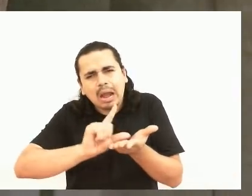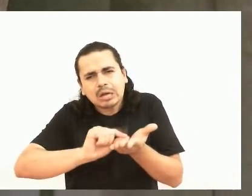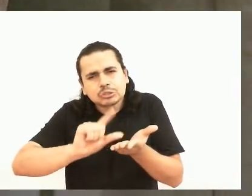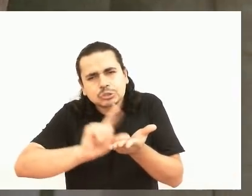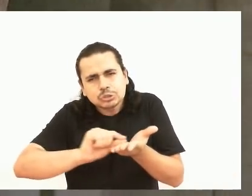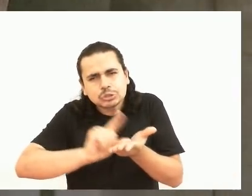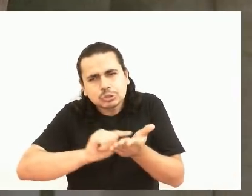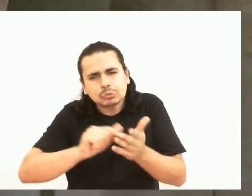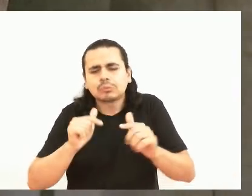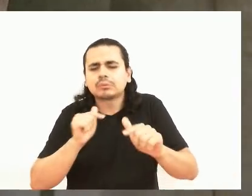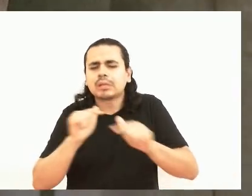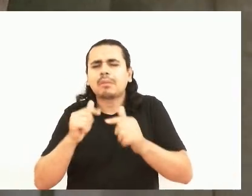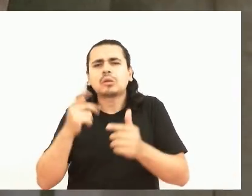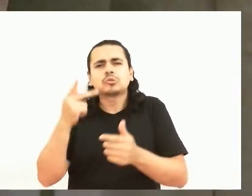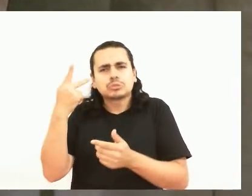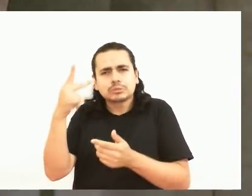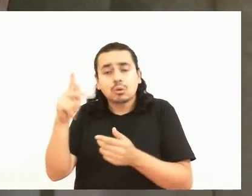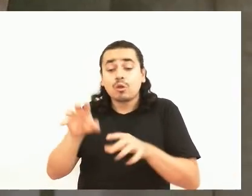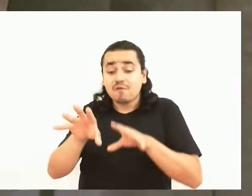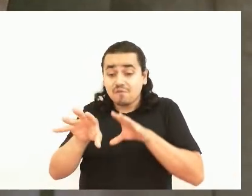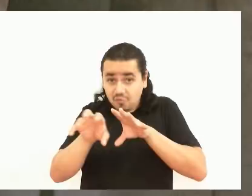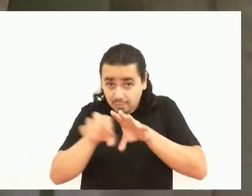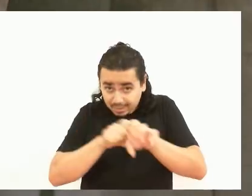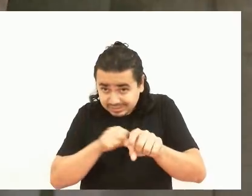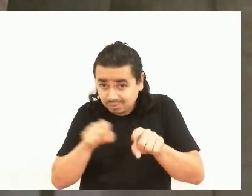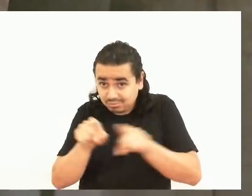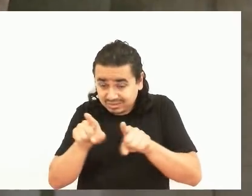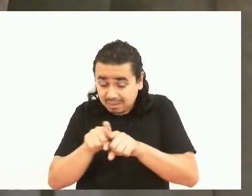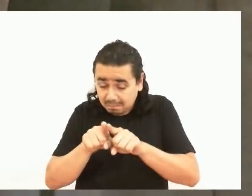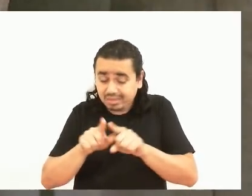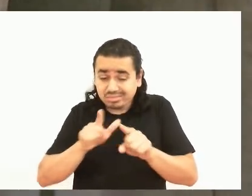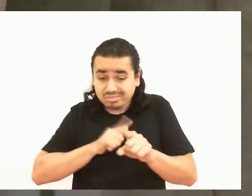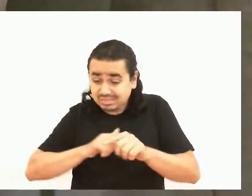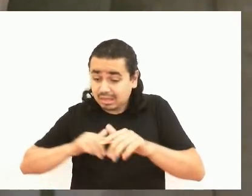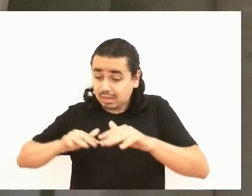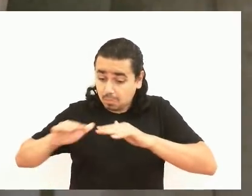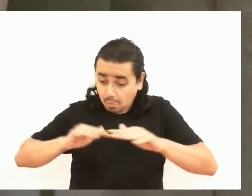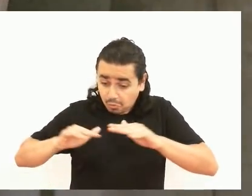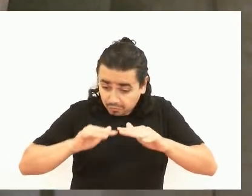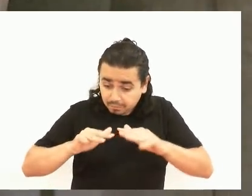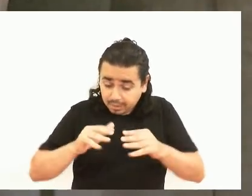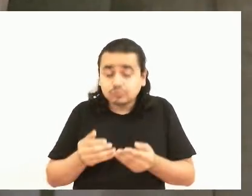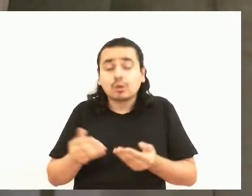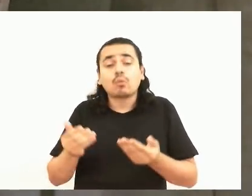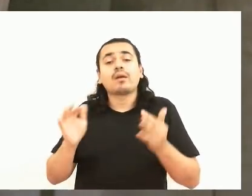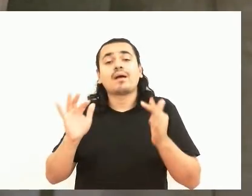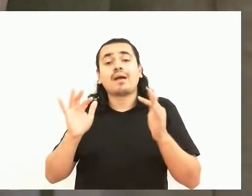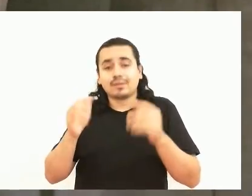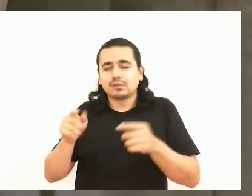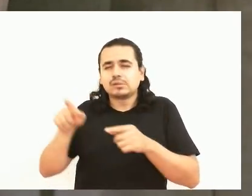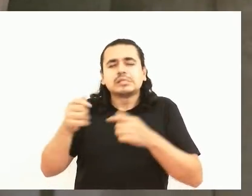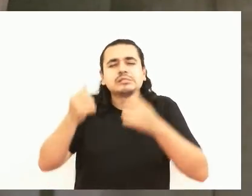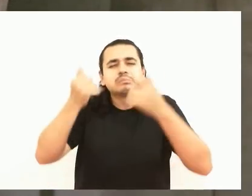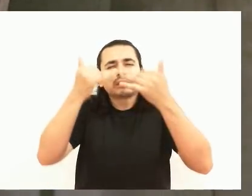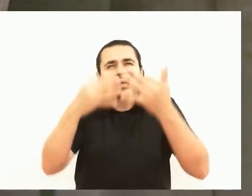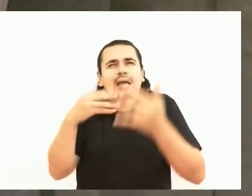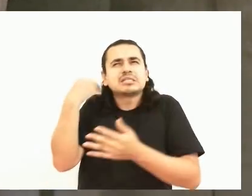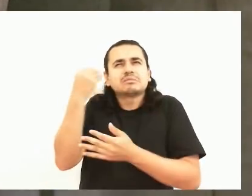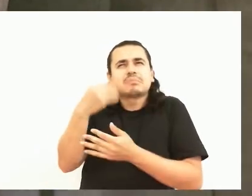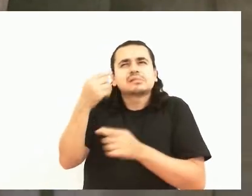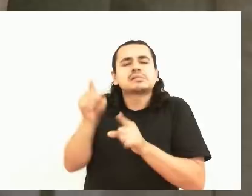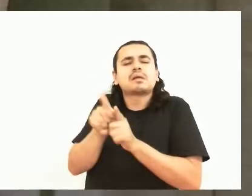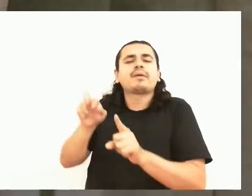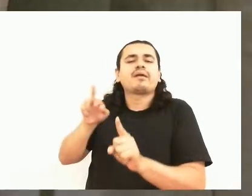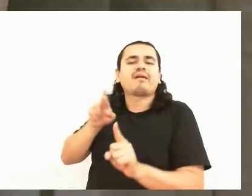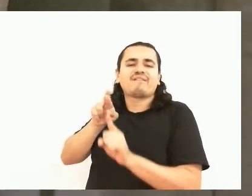particular e hoje eu sou formação ela passa pela motricidade então a gente encerra aqui trazendo um pouco mais da sua experiência uma referência que